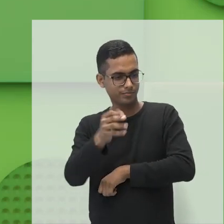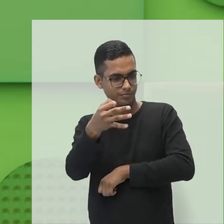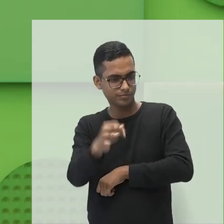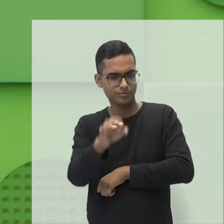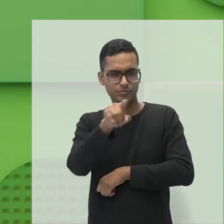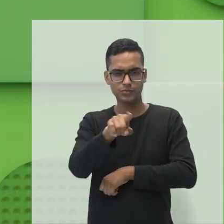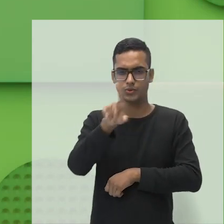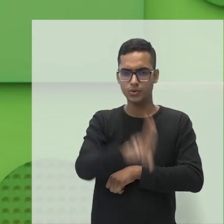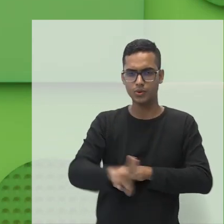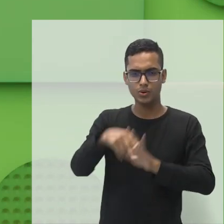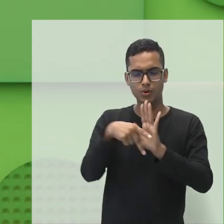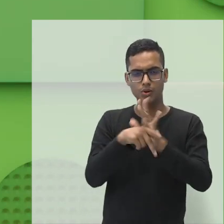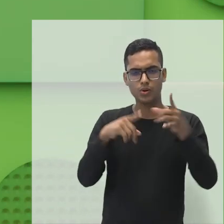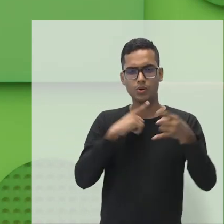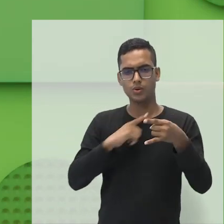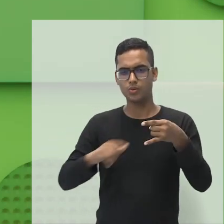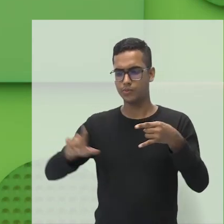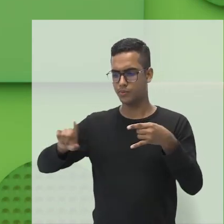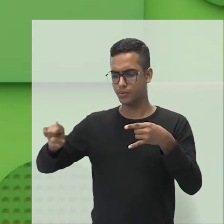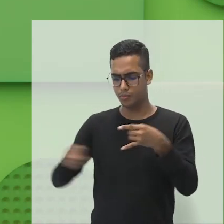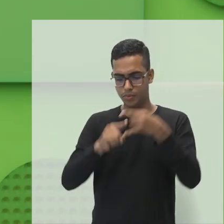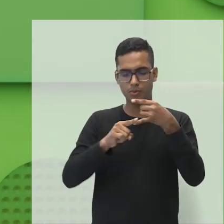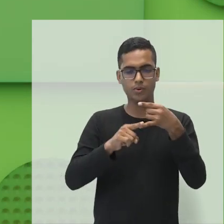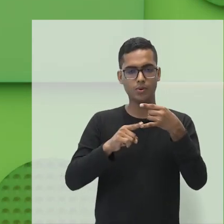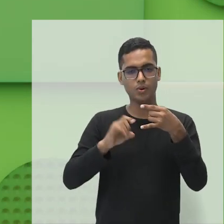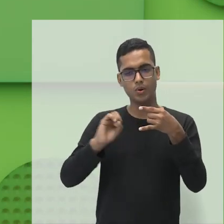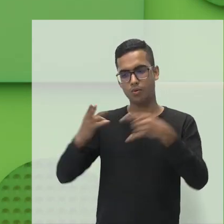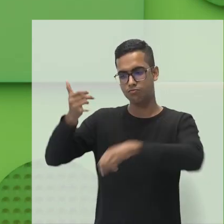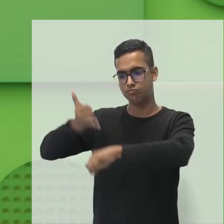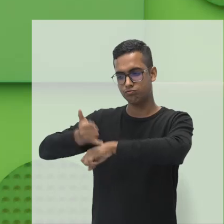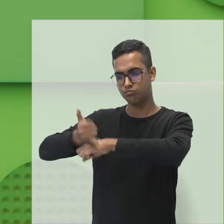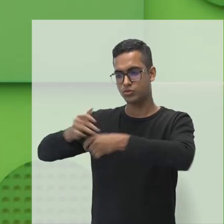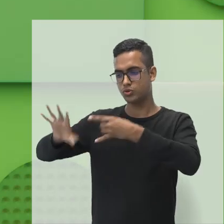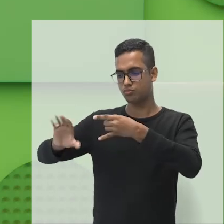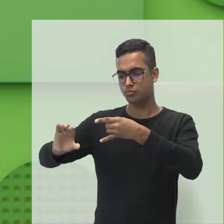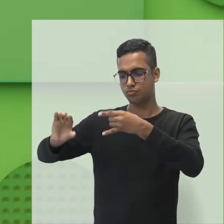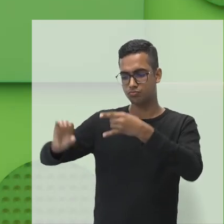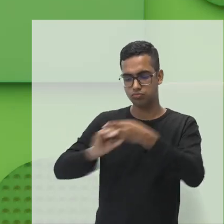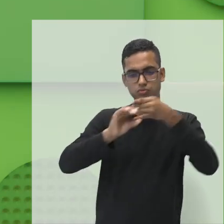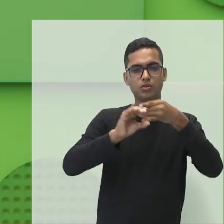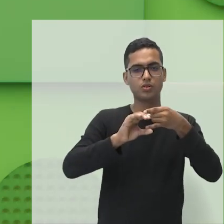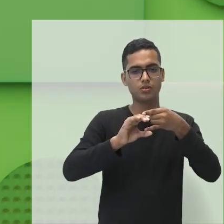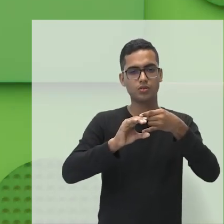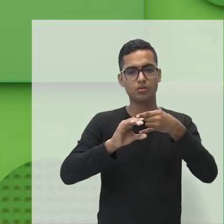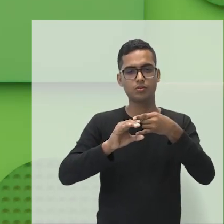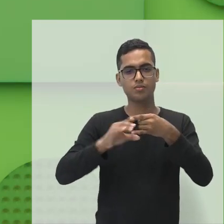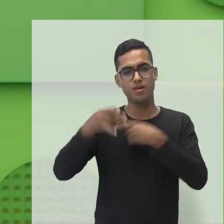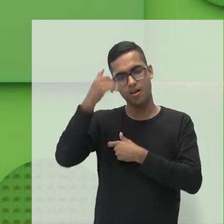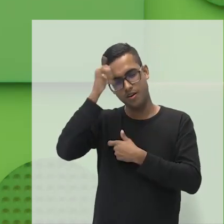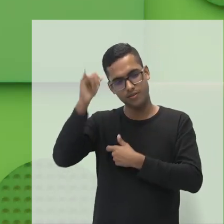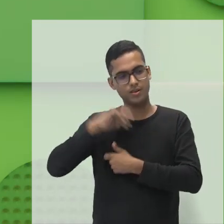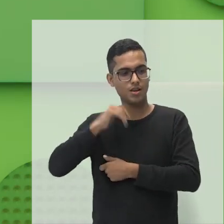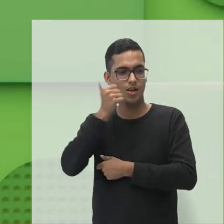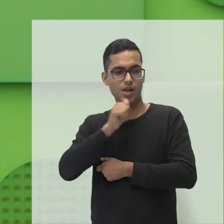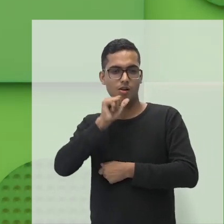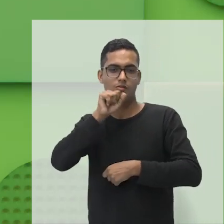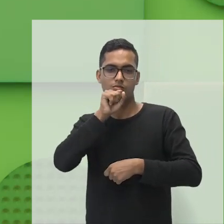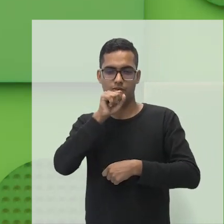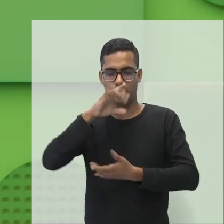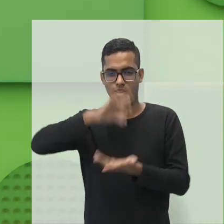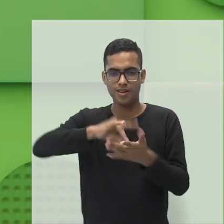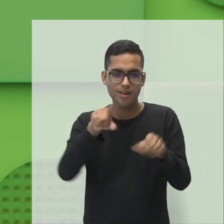aí você usando a imantação ao seu favor para não pegar um ralho da mãe porque derrubou a caixa de